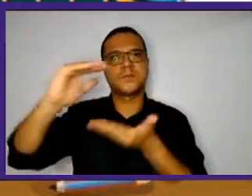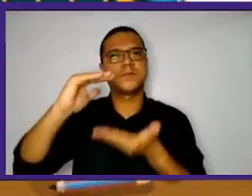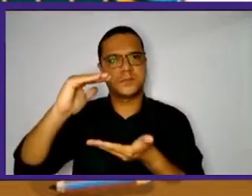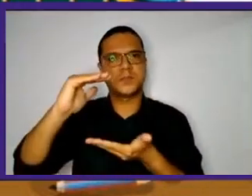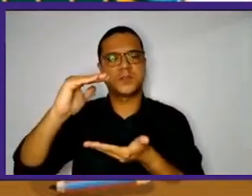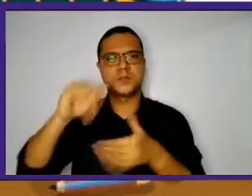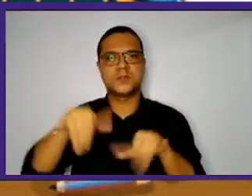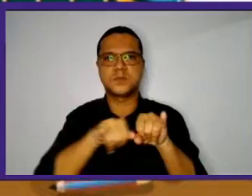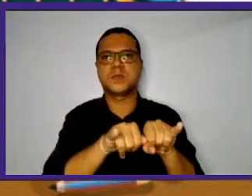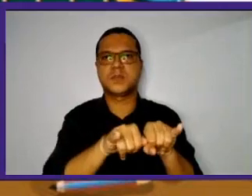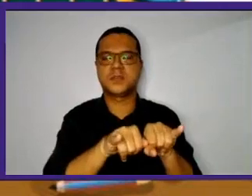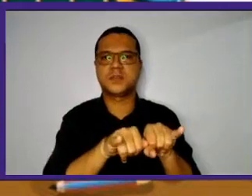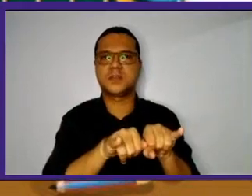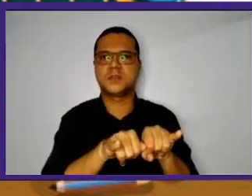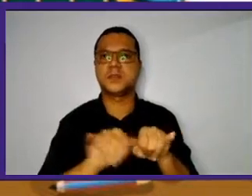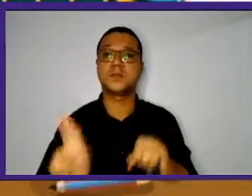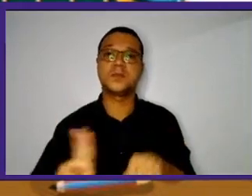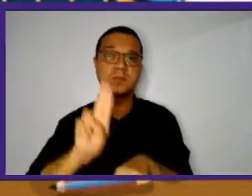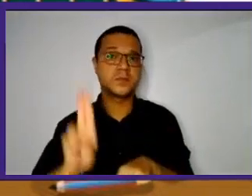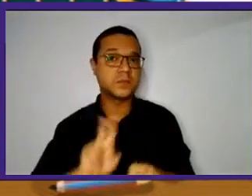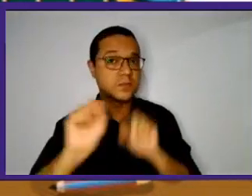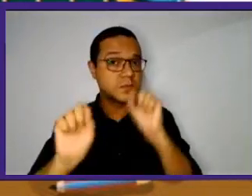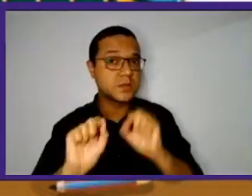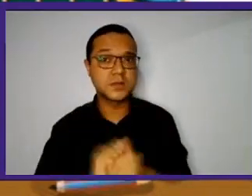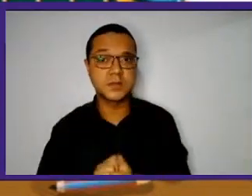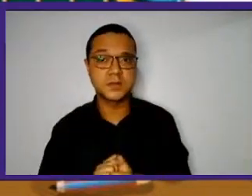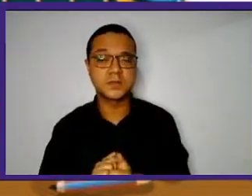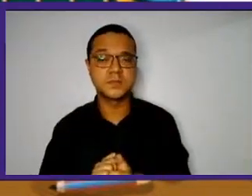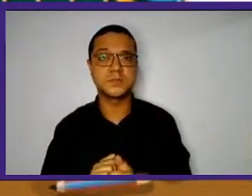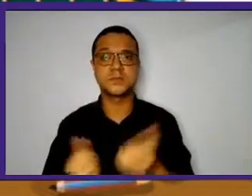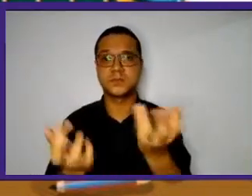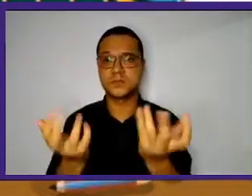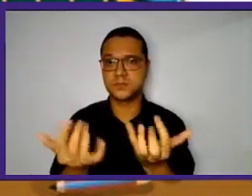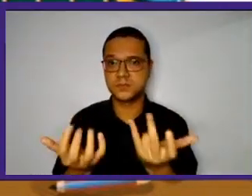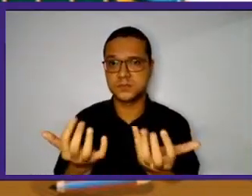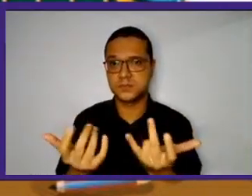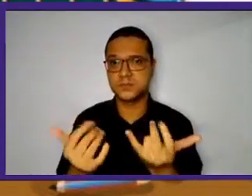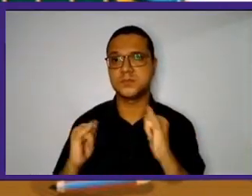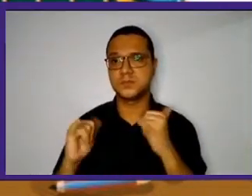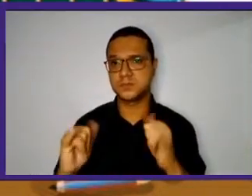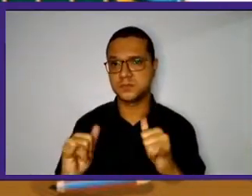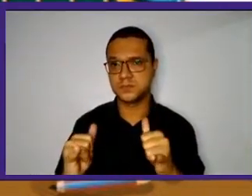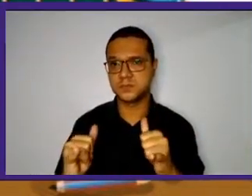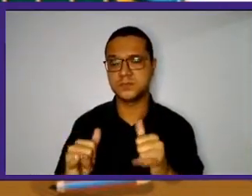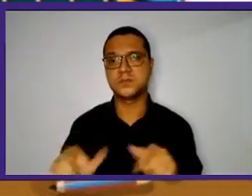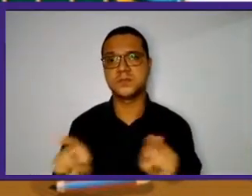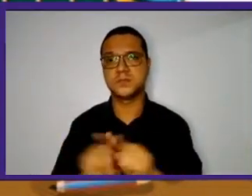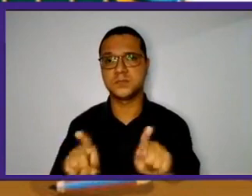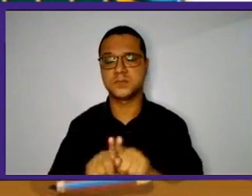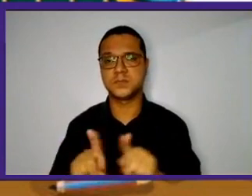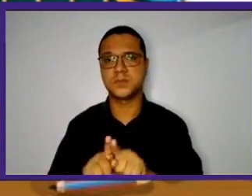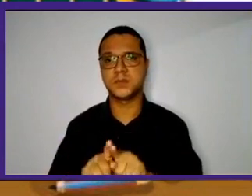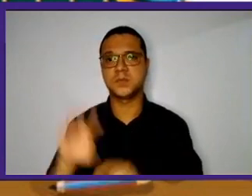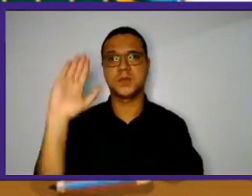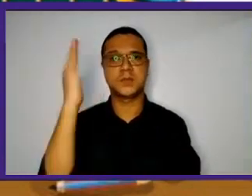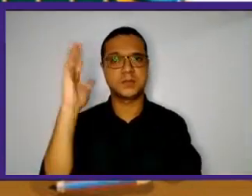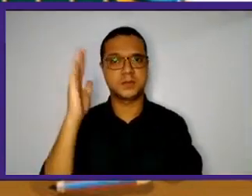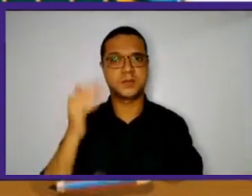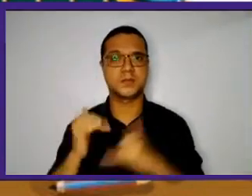são prontinhos no supermercado, se utilizou o quê? Fornos elétricos ou fornos que podem ter sido movidos a